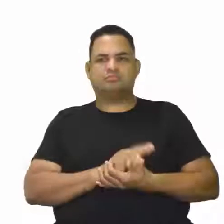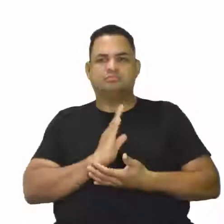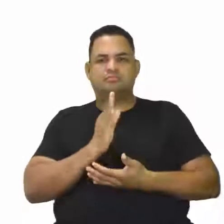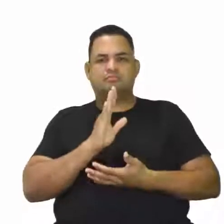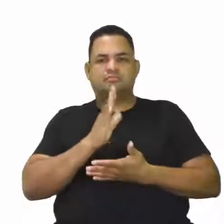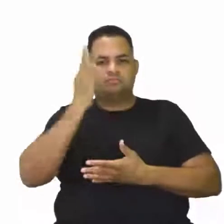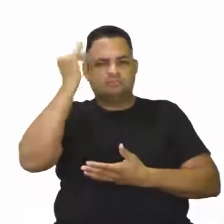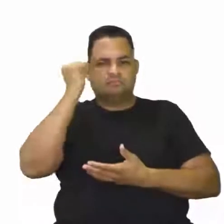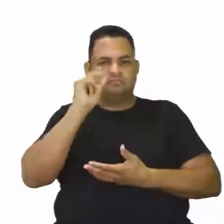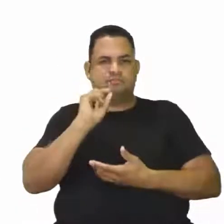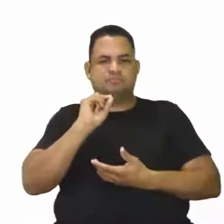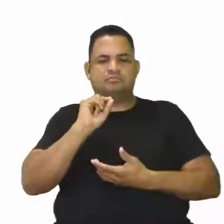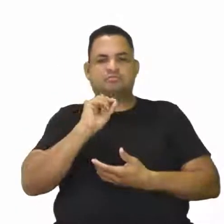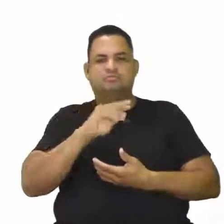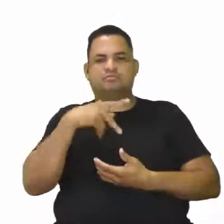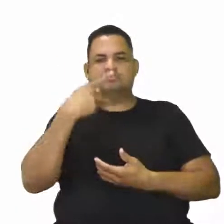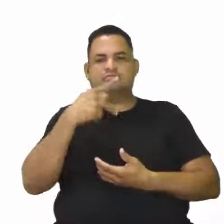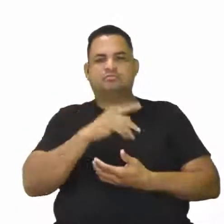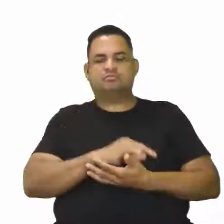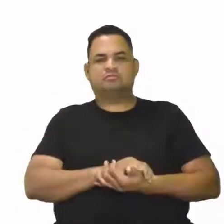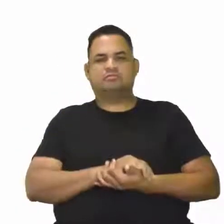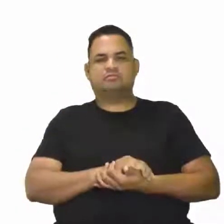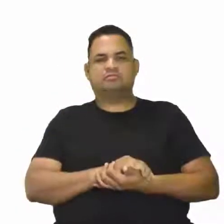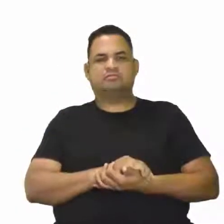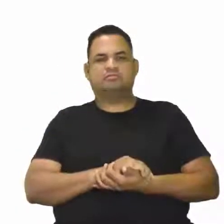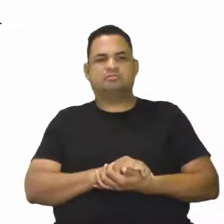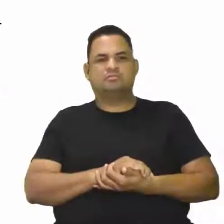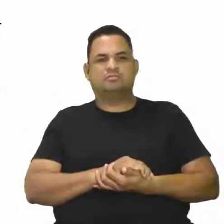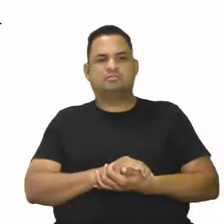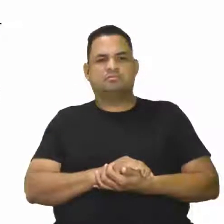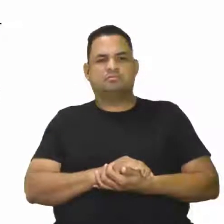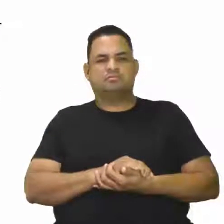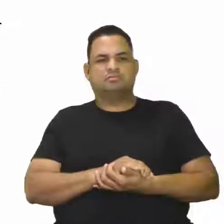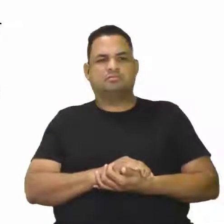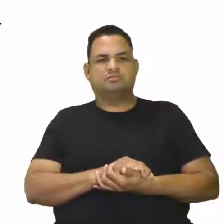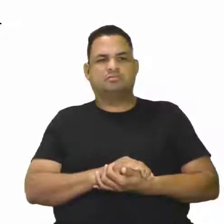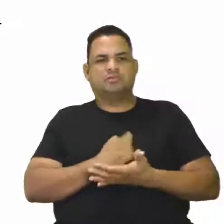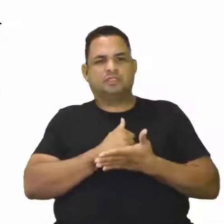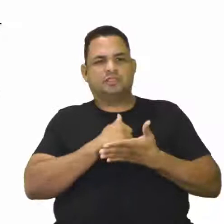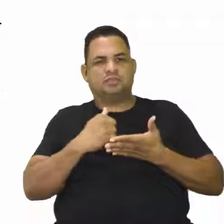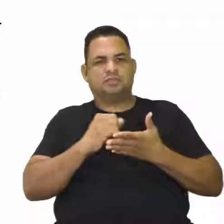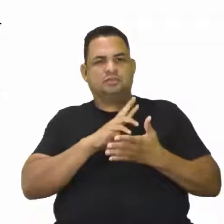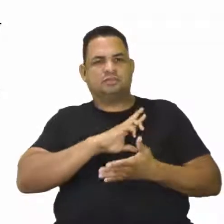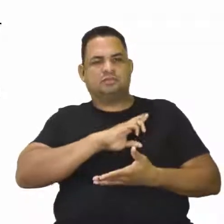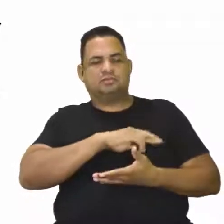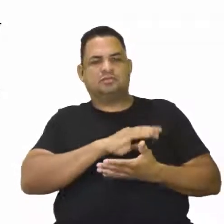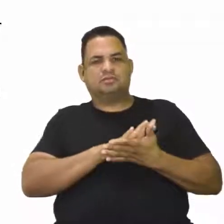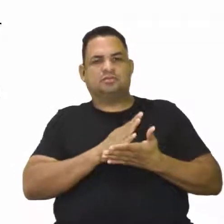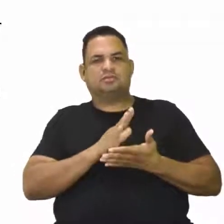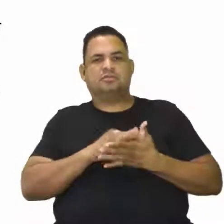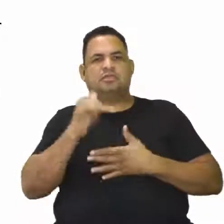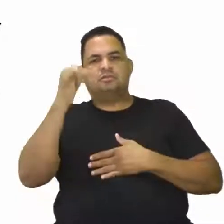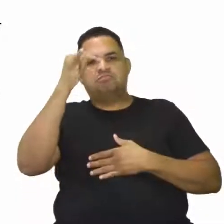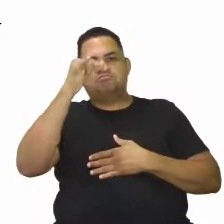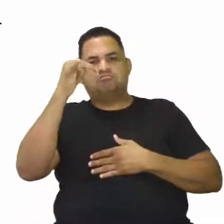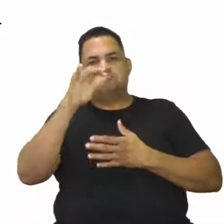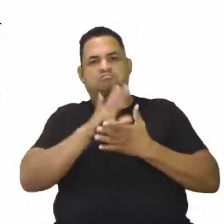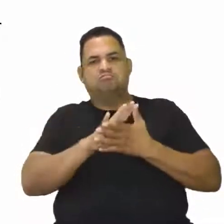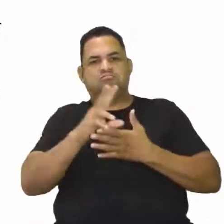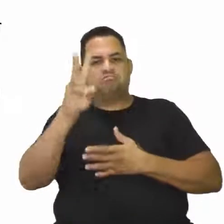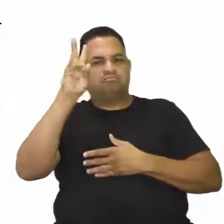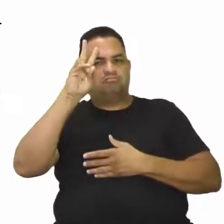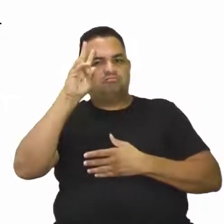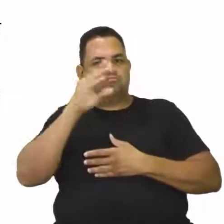sabe do que se trata. Vamos lá. Na introdução do romance, O narrador resgata lembranças